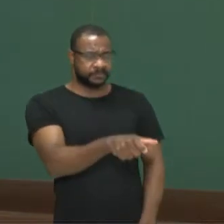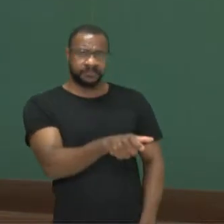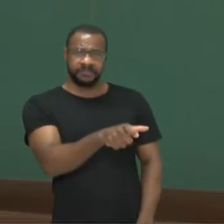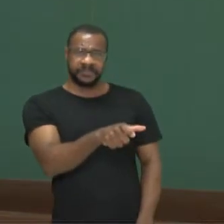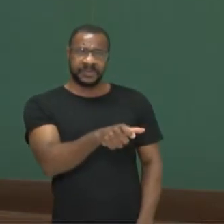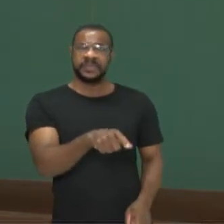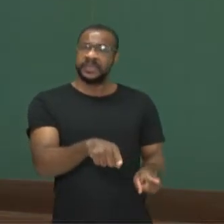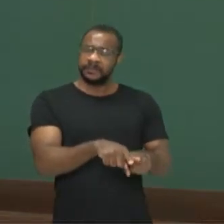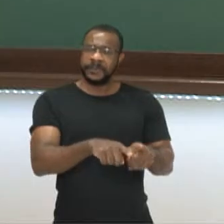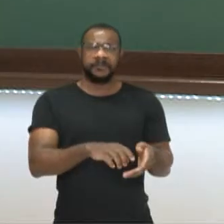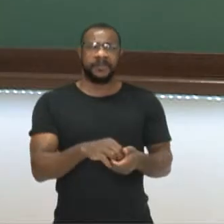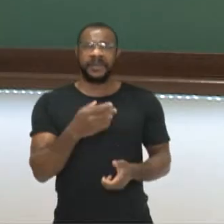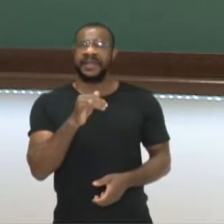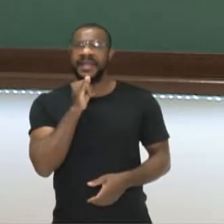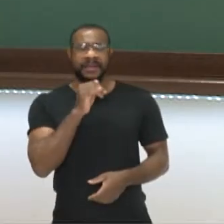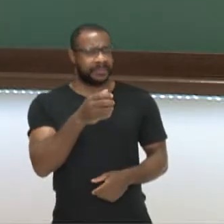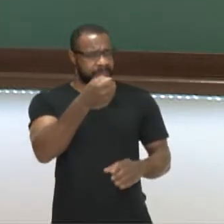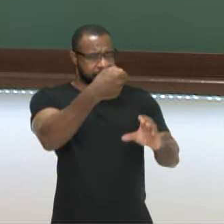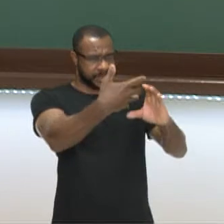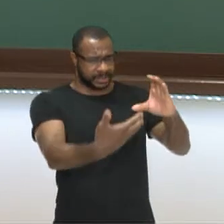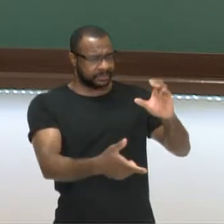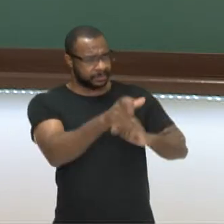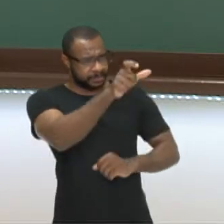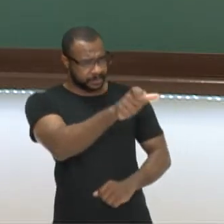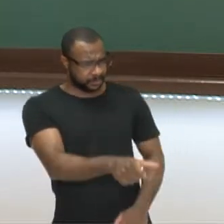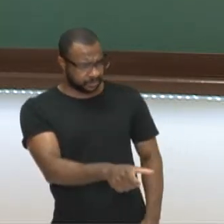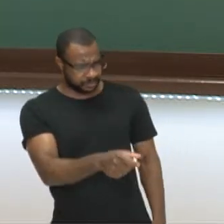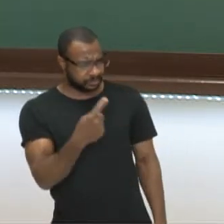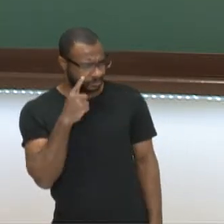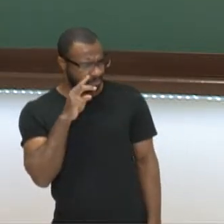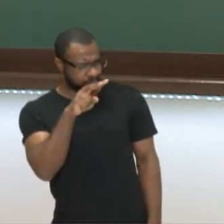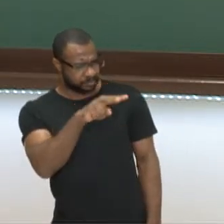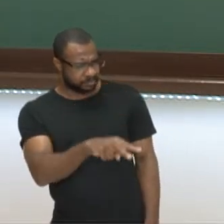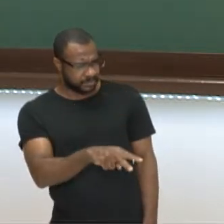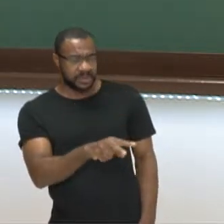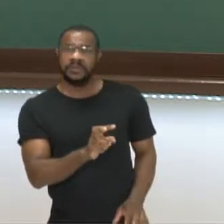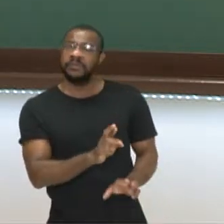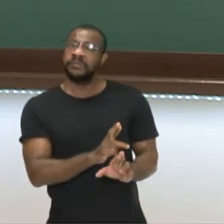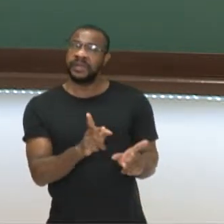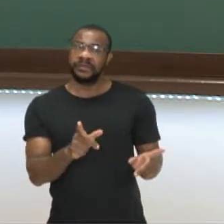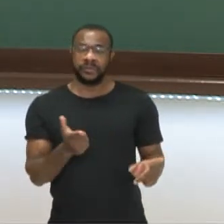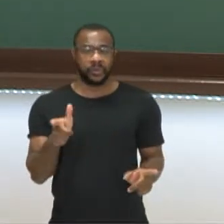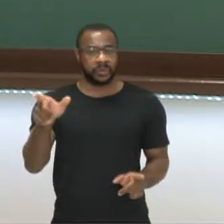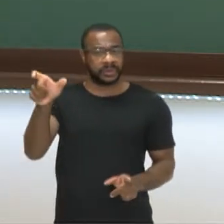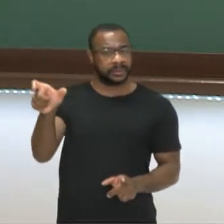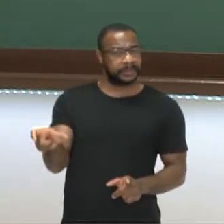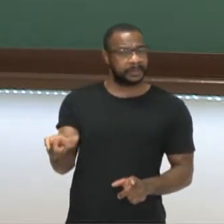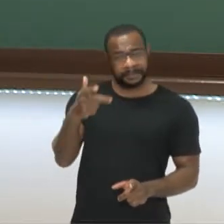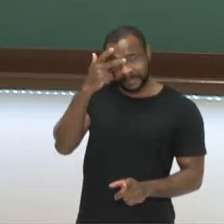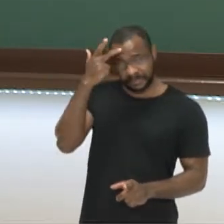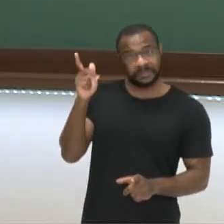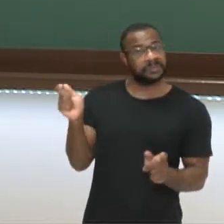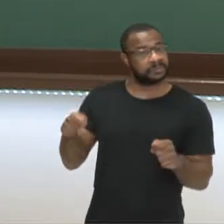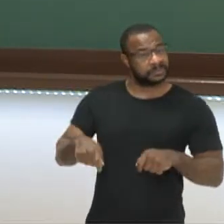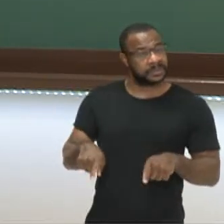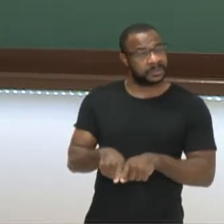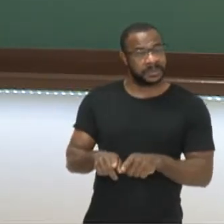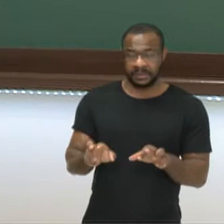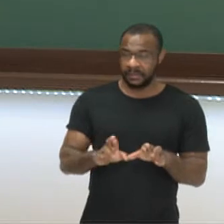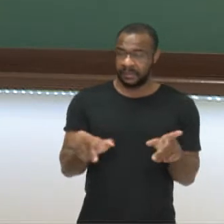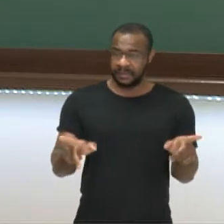Uma pessoa, de acordo com as suas características físicas, diferencia-se da outra. Então, todas as pessoas